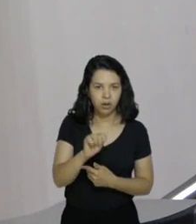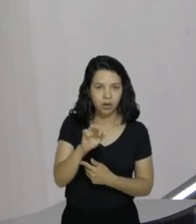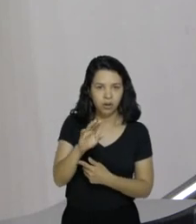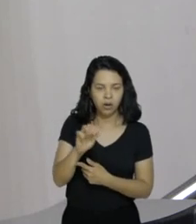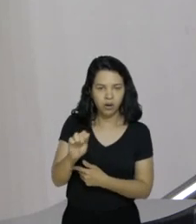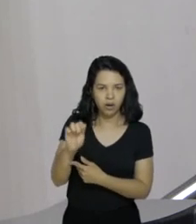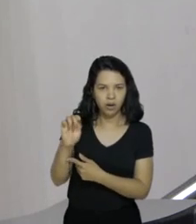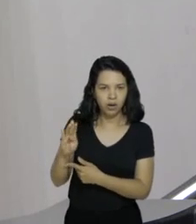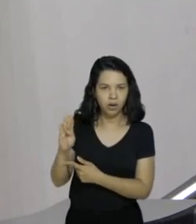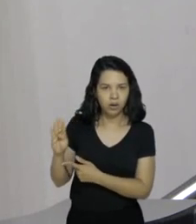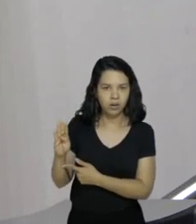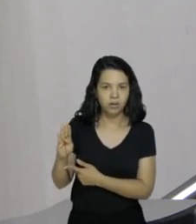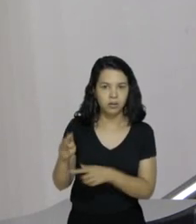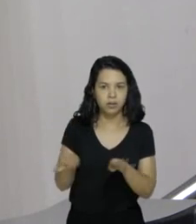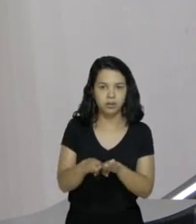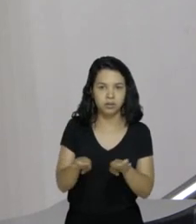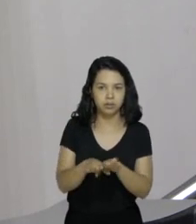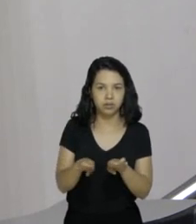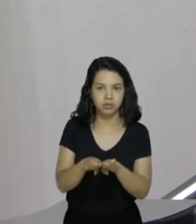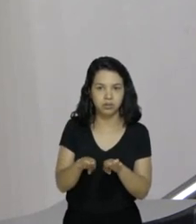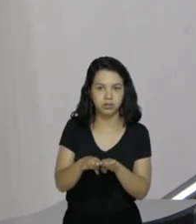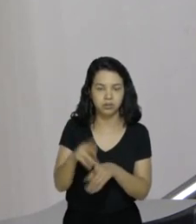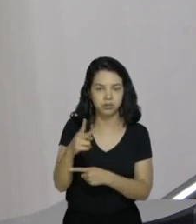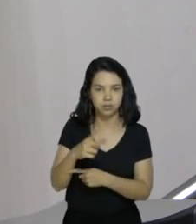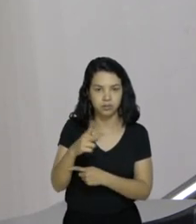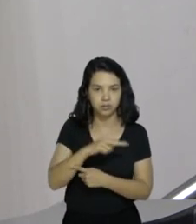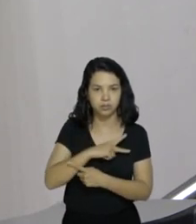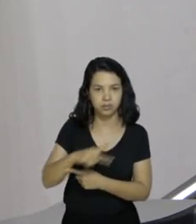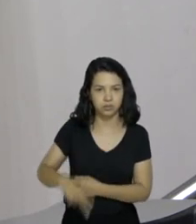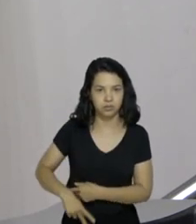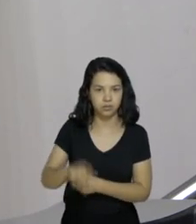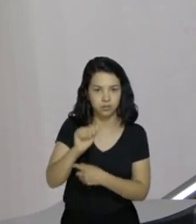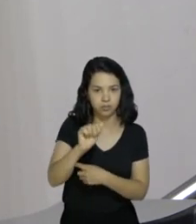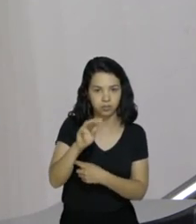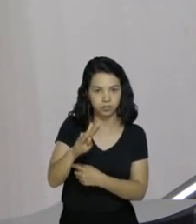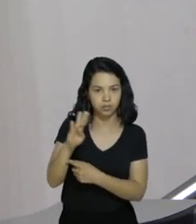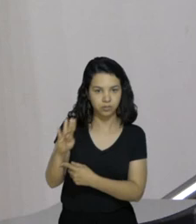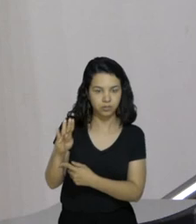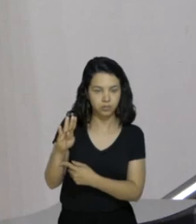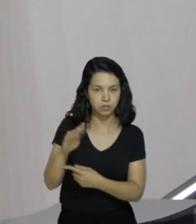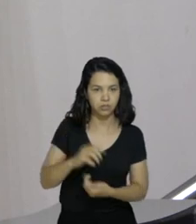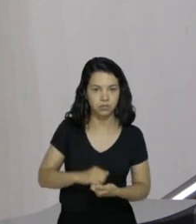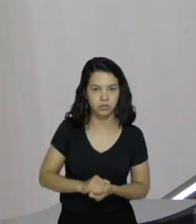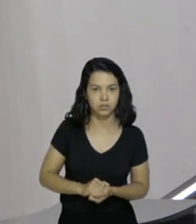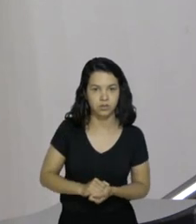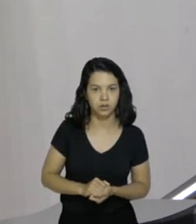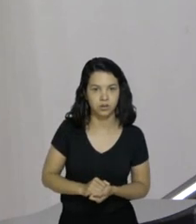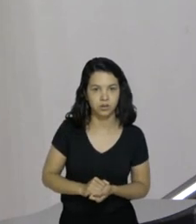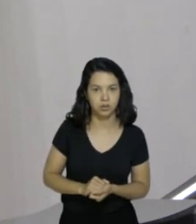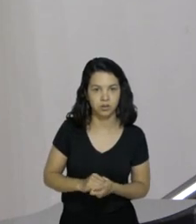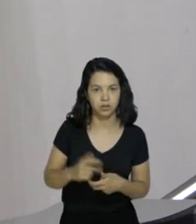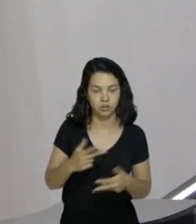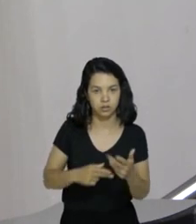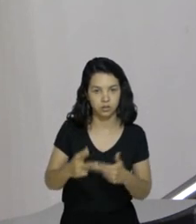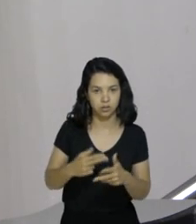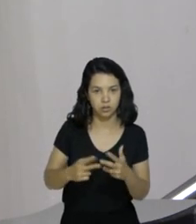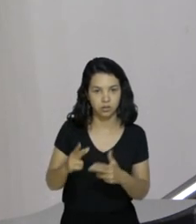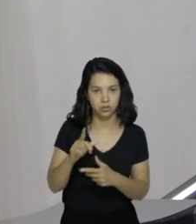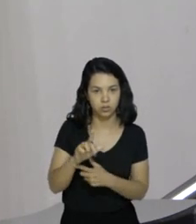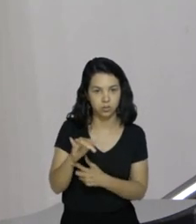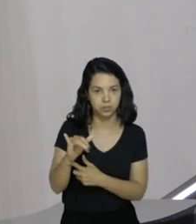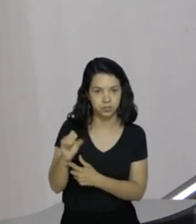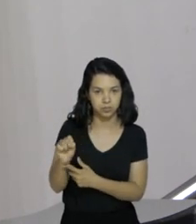o vice-presidente Jaison Kessler, também da AABB, o tesoureiro Luiz Gonçalves de Carvalho,